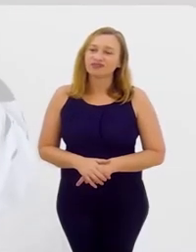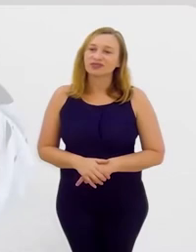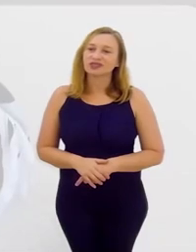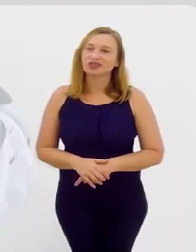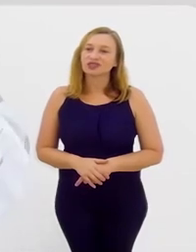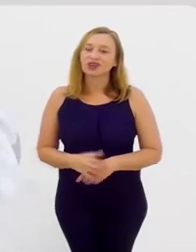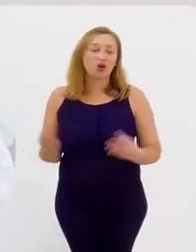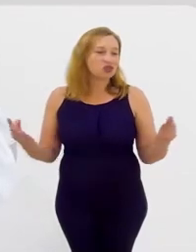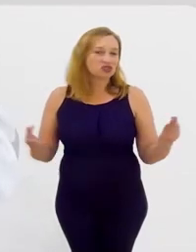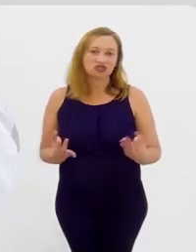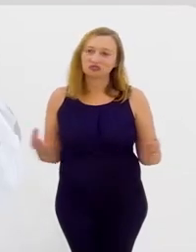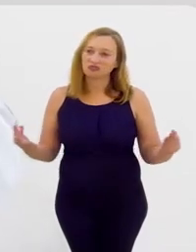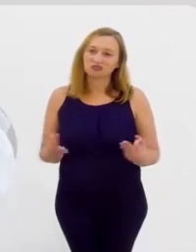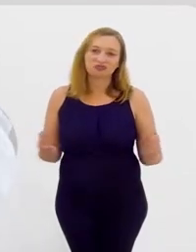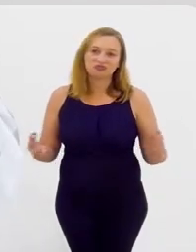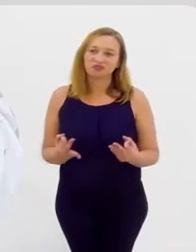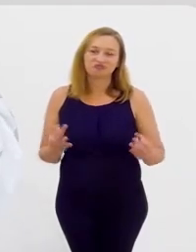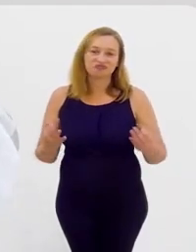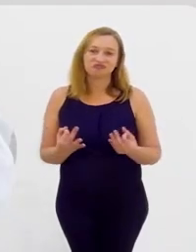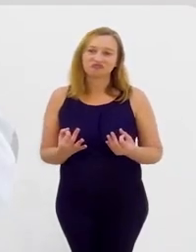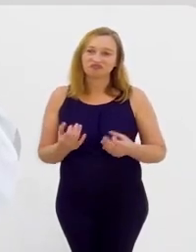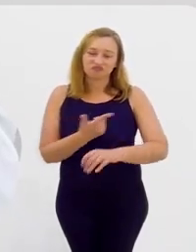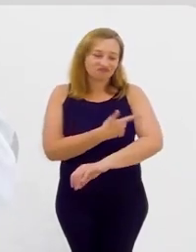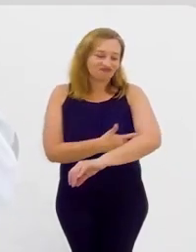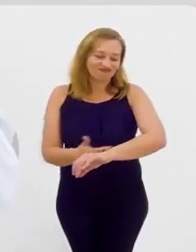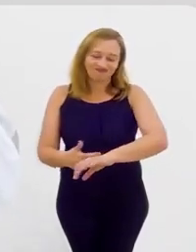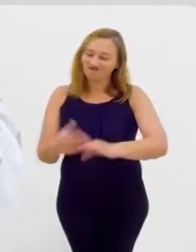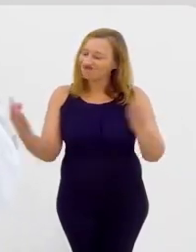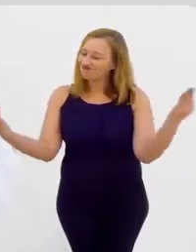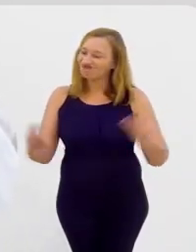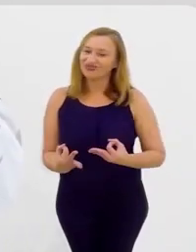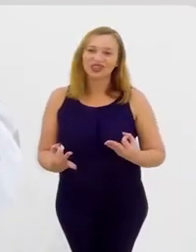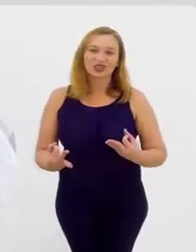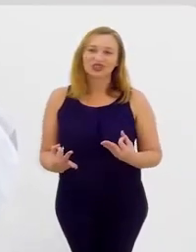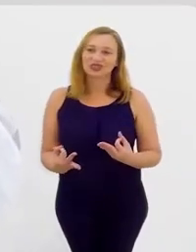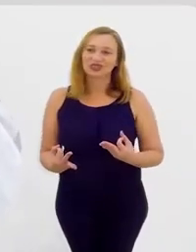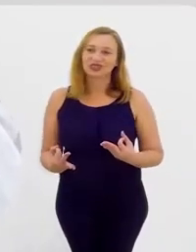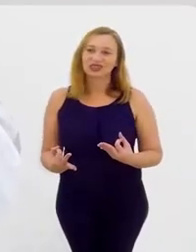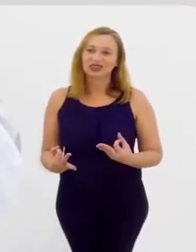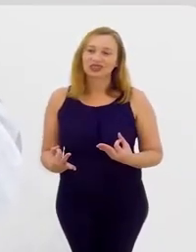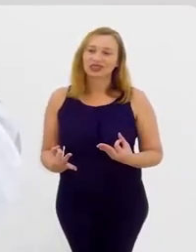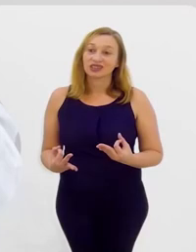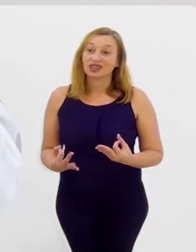É muito grande. Primeiro que são ótimos, de uma educação ímpar.